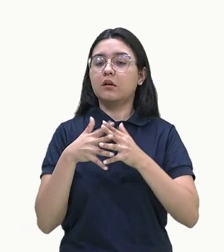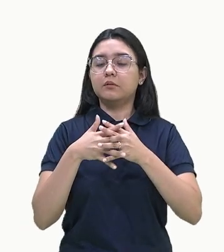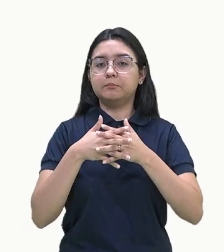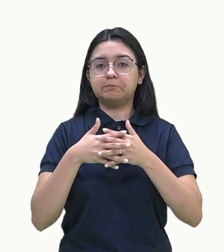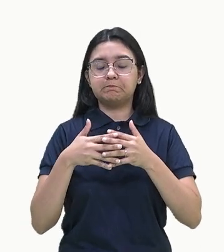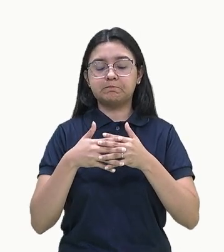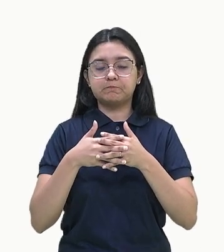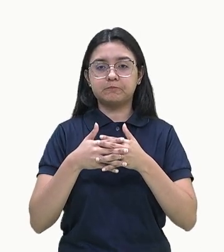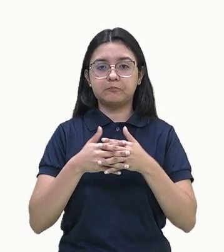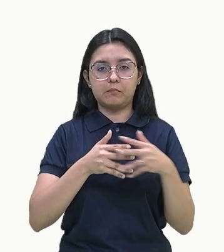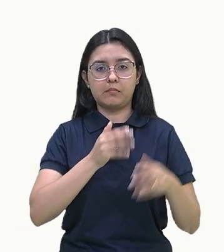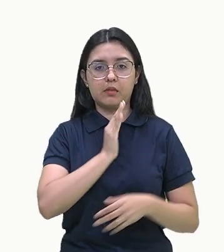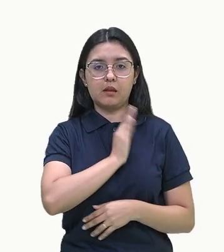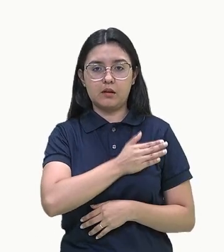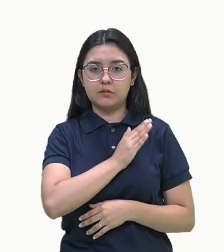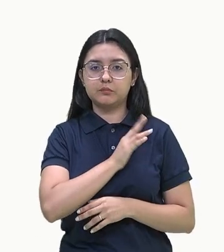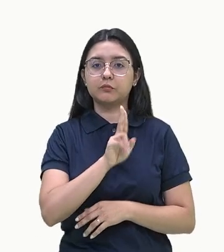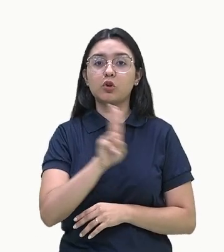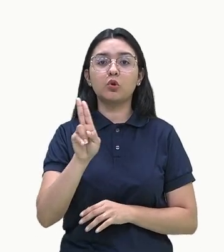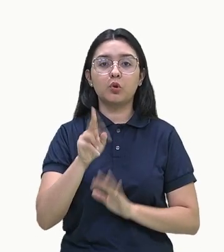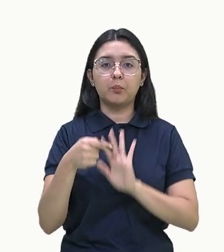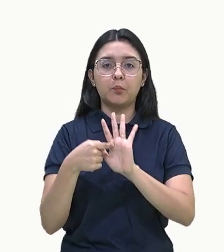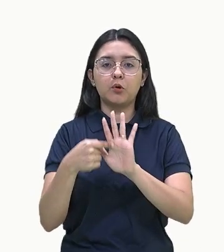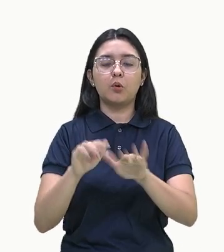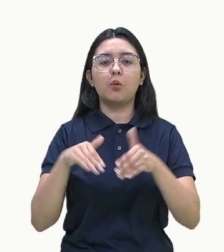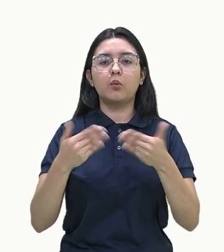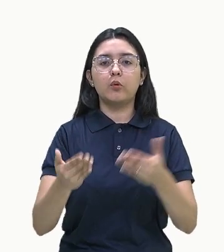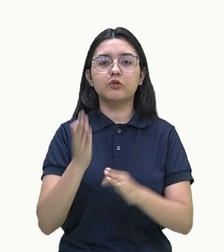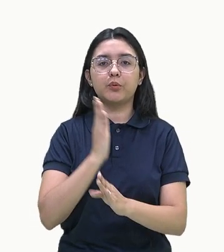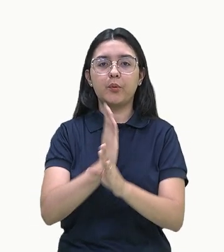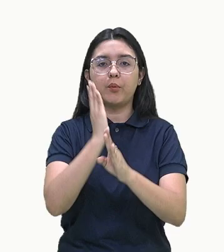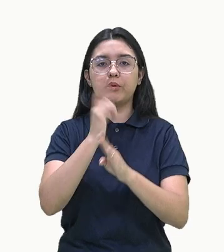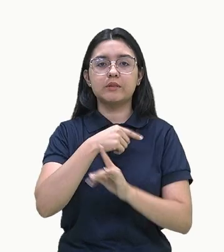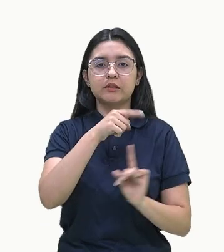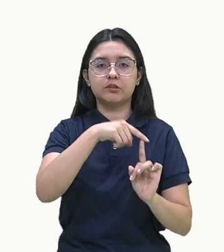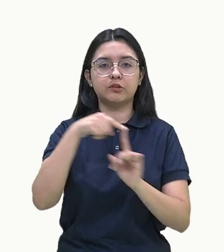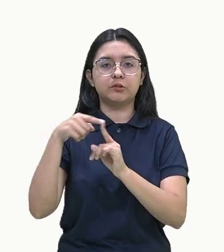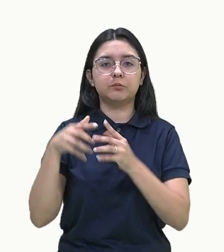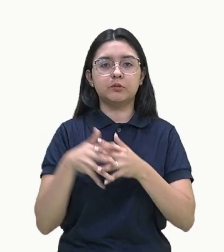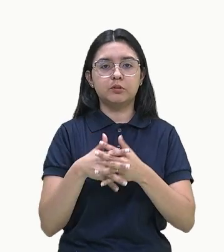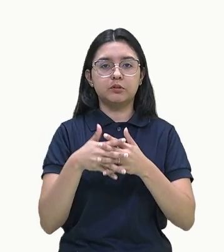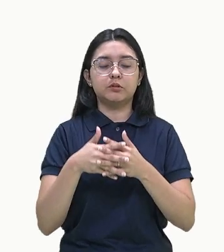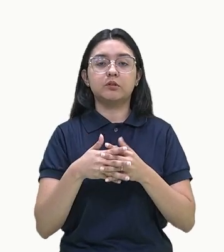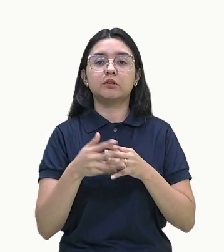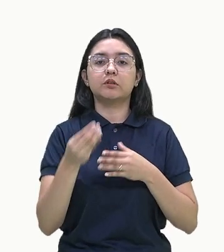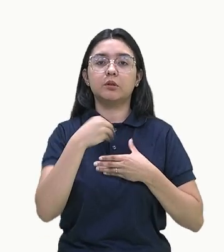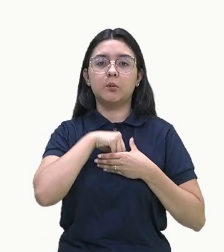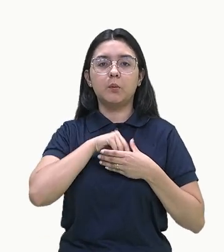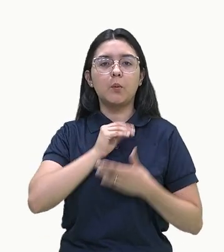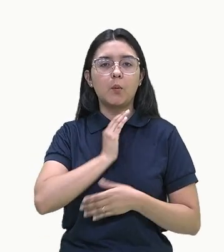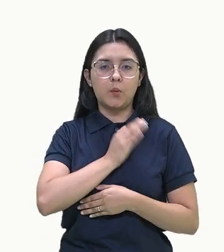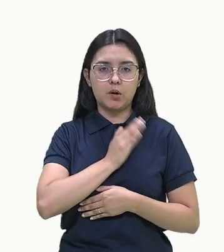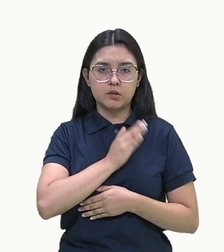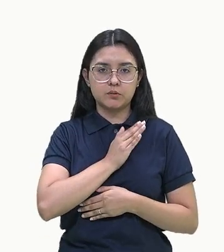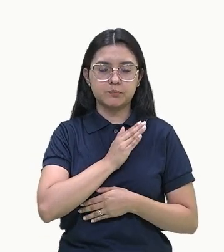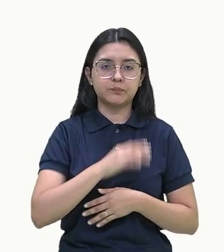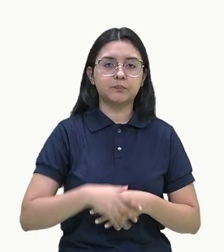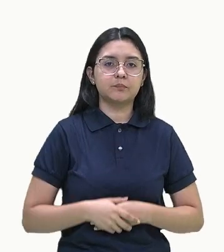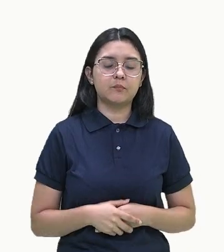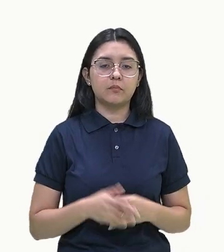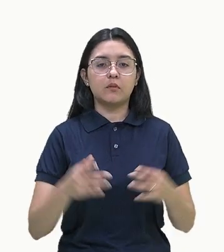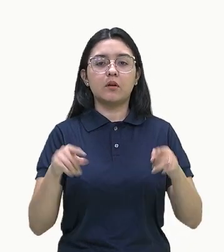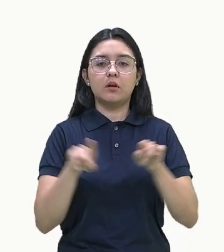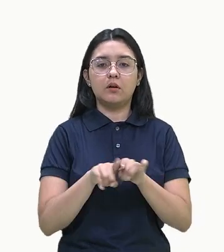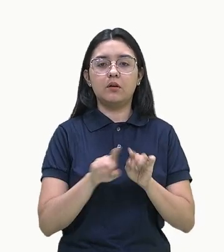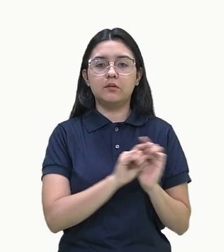próprio nome já sugere em que parte do corpo humano ele é encontrado também. E o